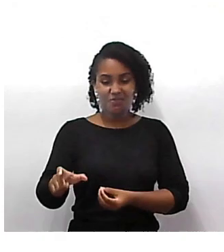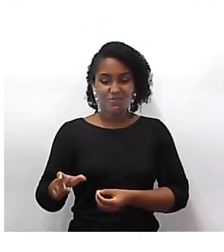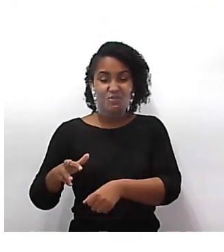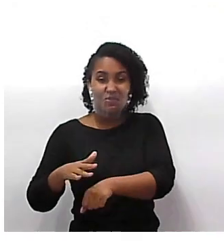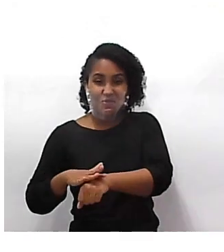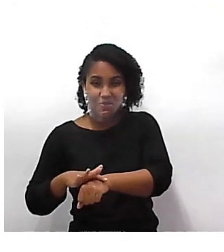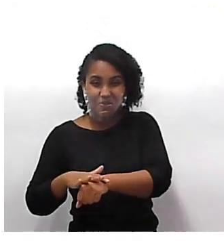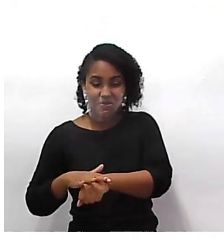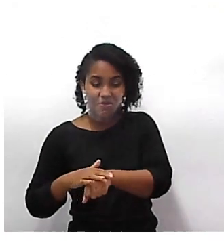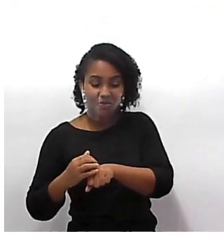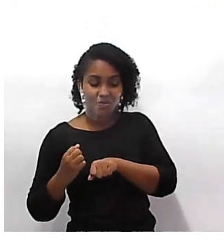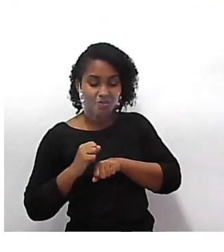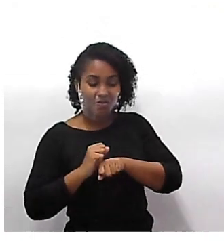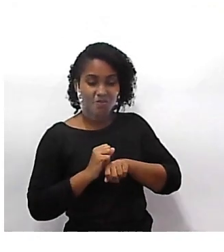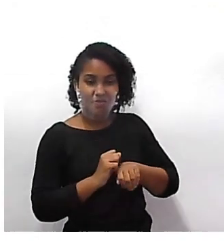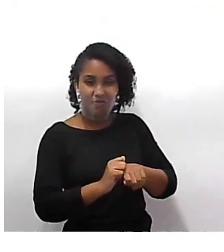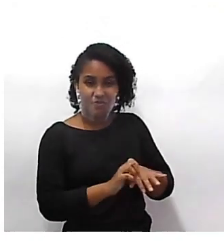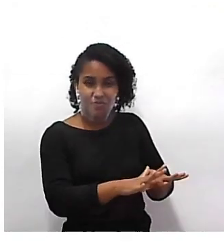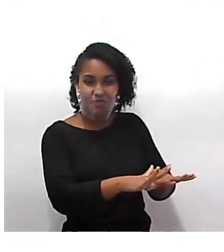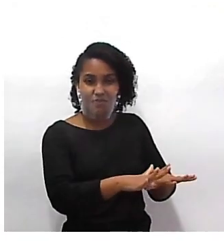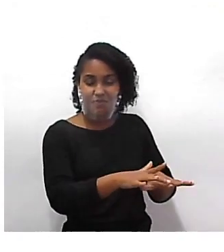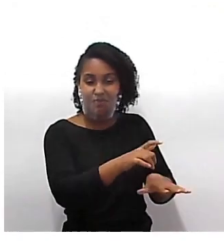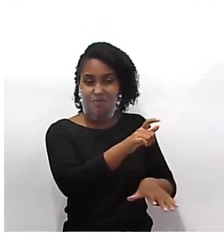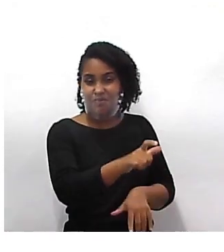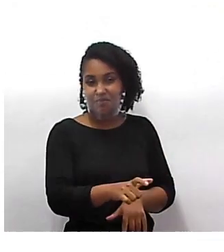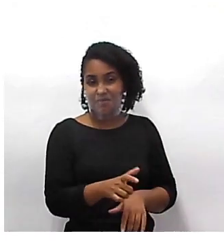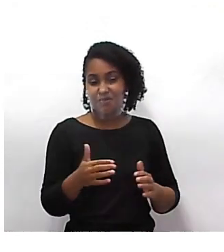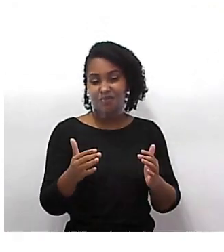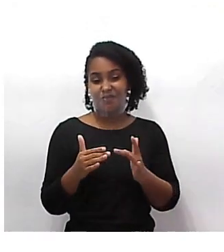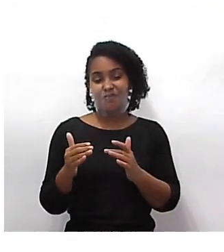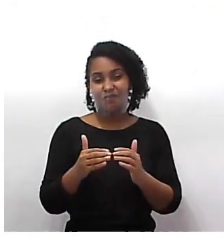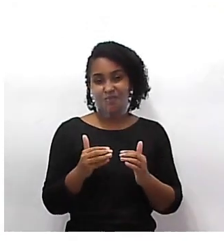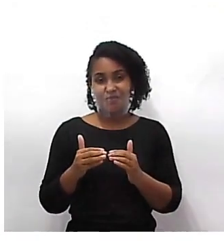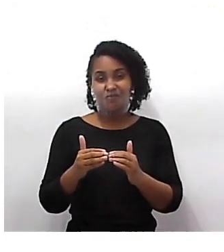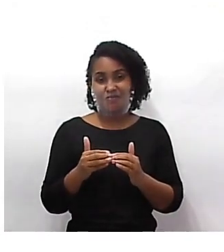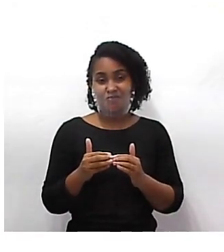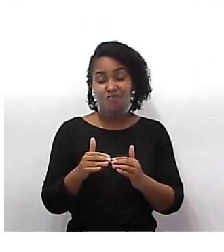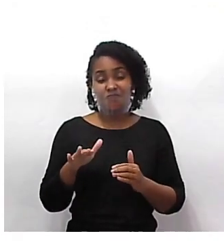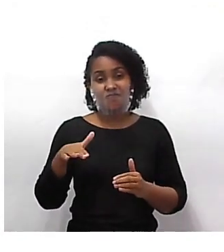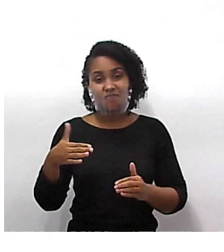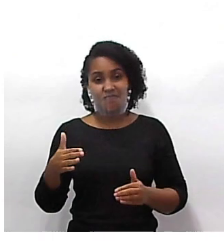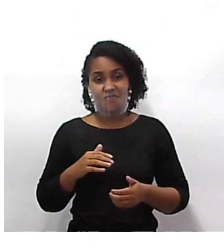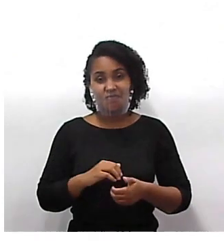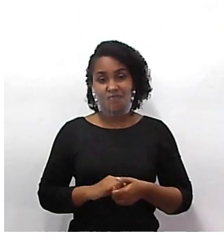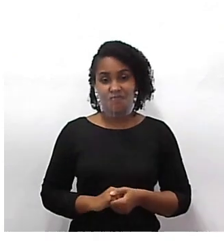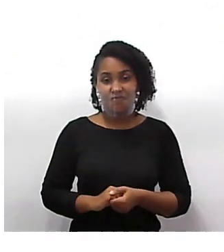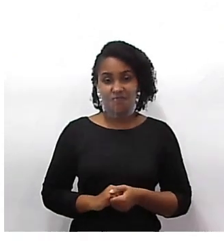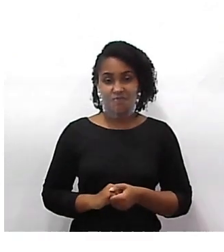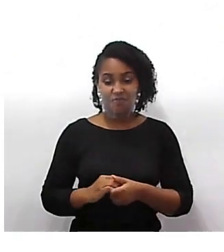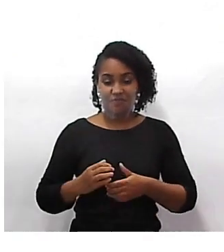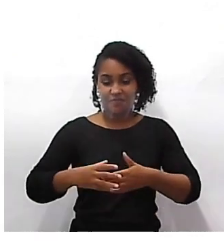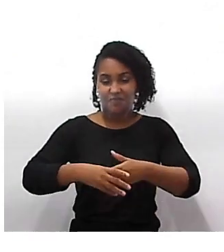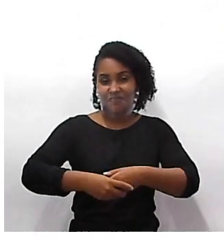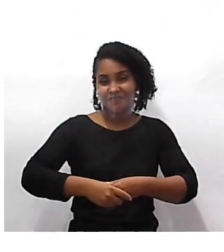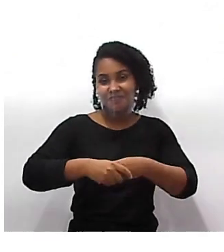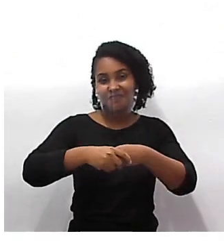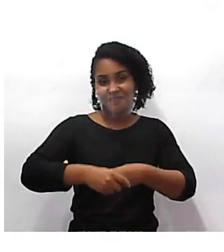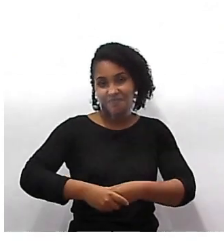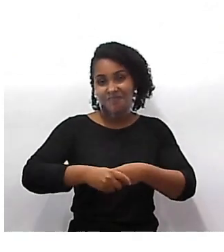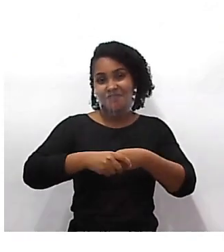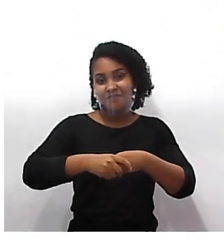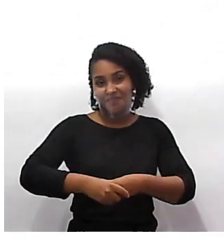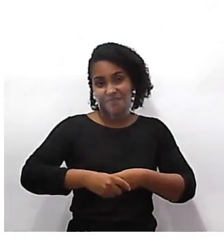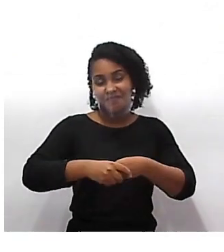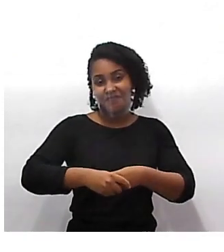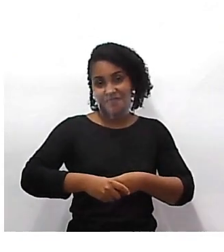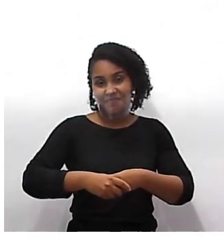doente para outra ou por contato próximo, por meio de o toque de aperto de mão que você vai dar no